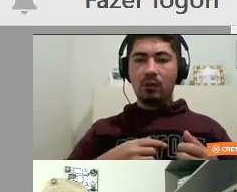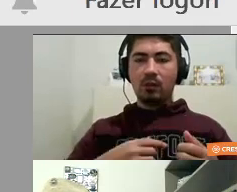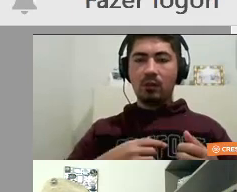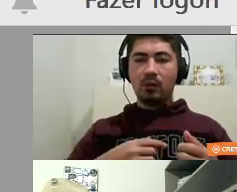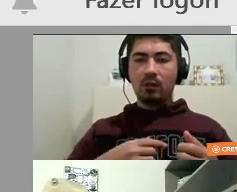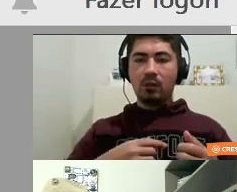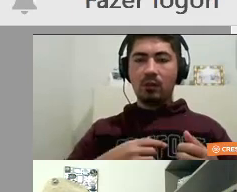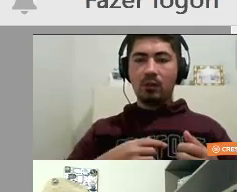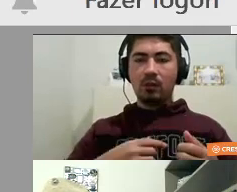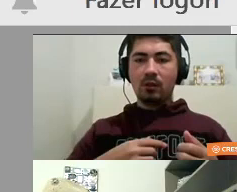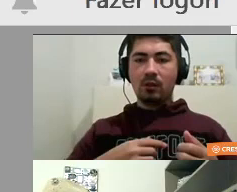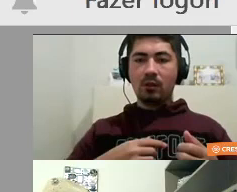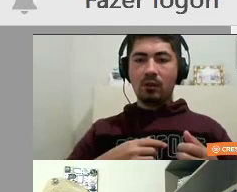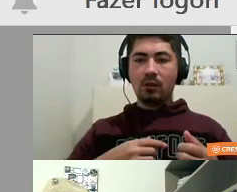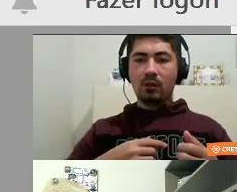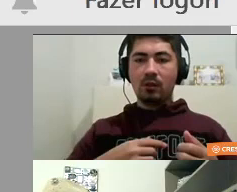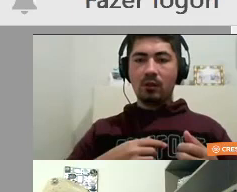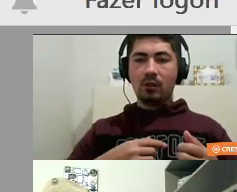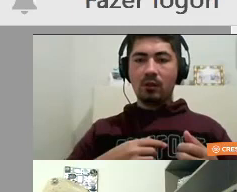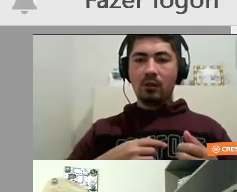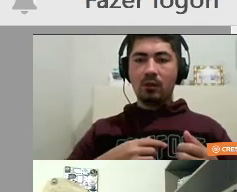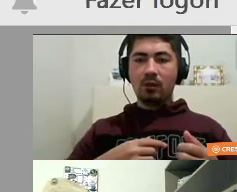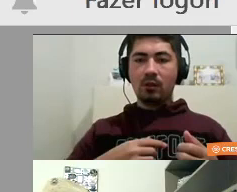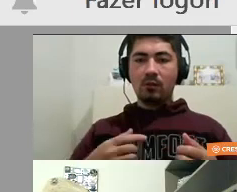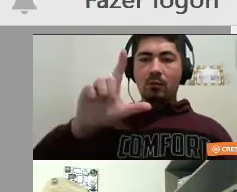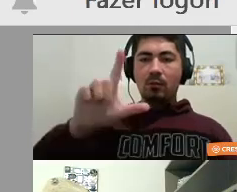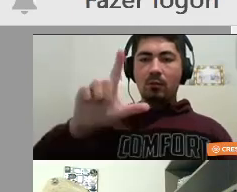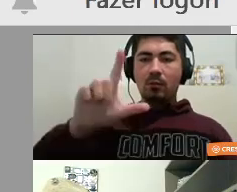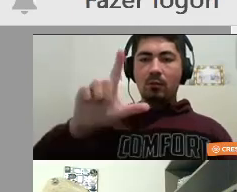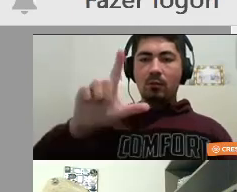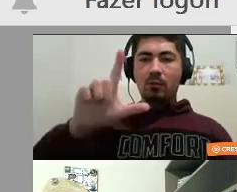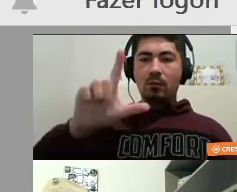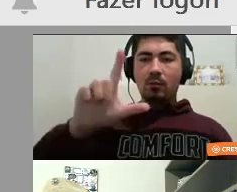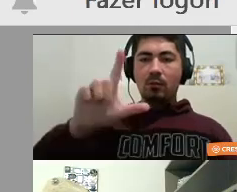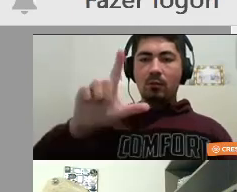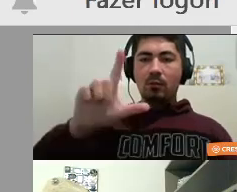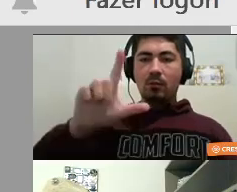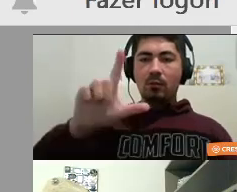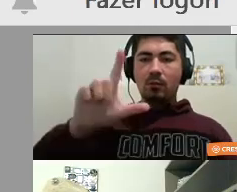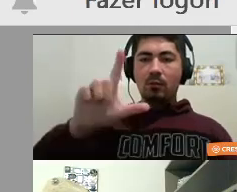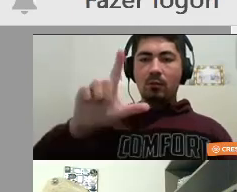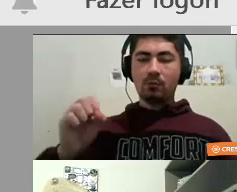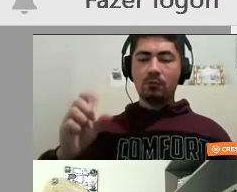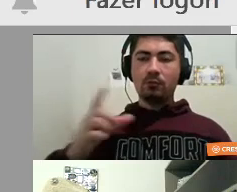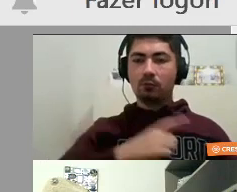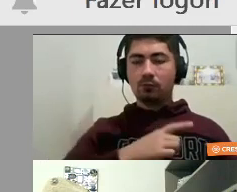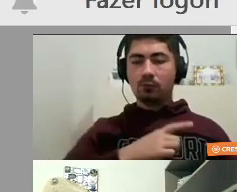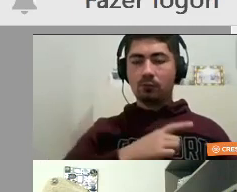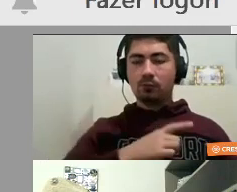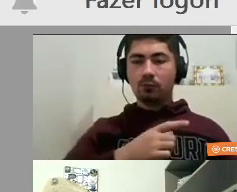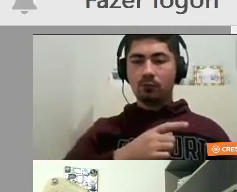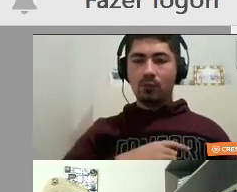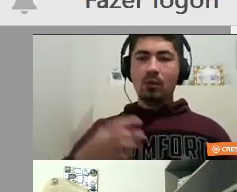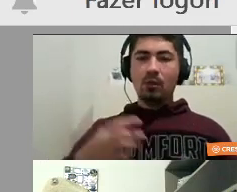Muito bem. Por que a preocupação de todos em relação à paralisia infantil? Para vocês terem uma ideia,